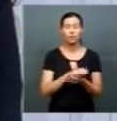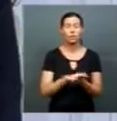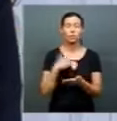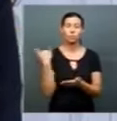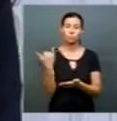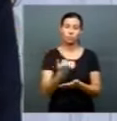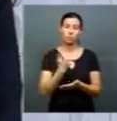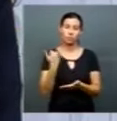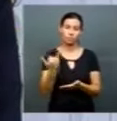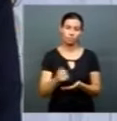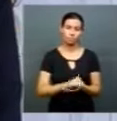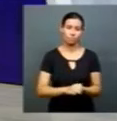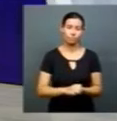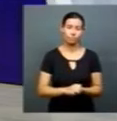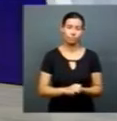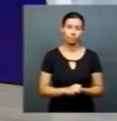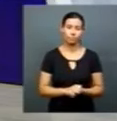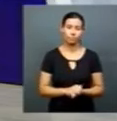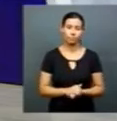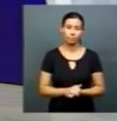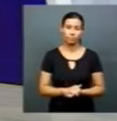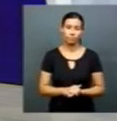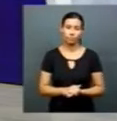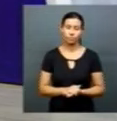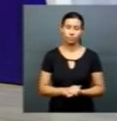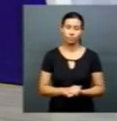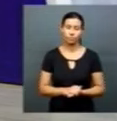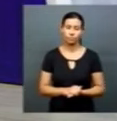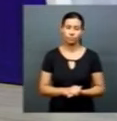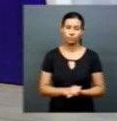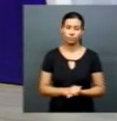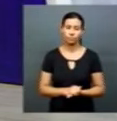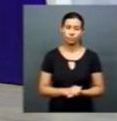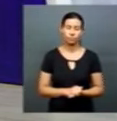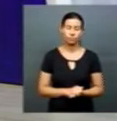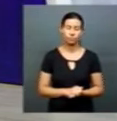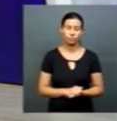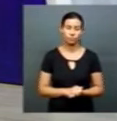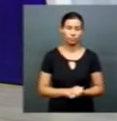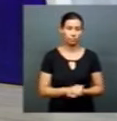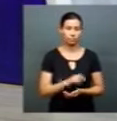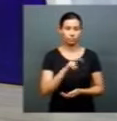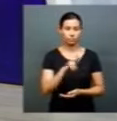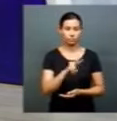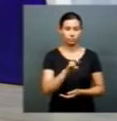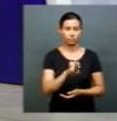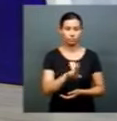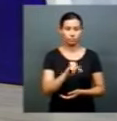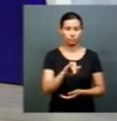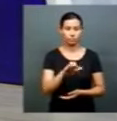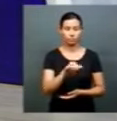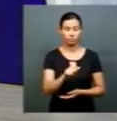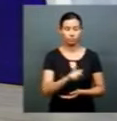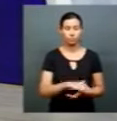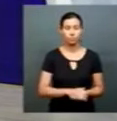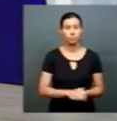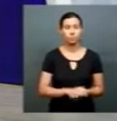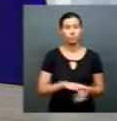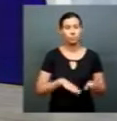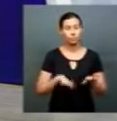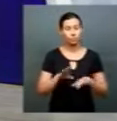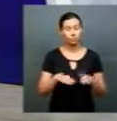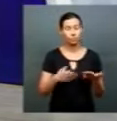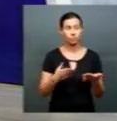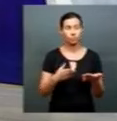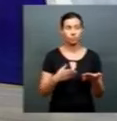muito importante também nesse processo. Ô, Vérica, a gente não sabe se Helena, mas fala muito sobre isso,